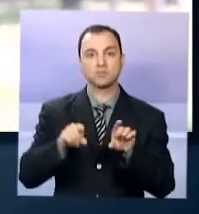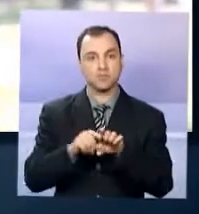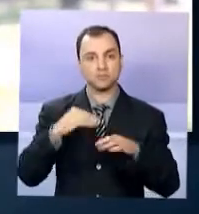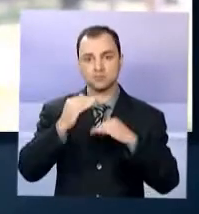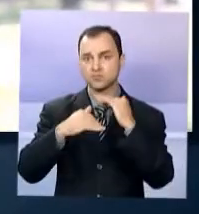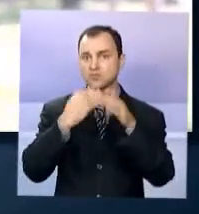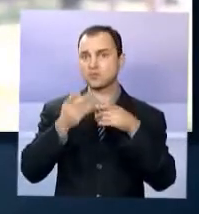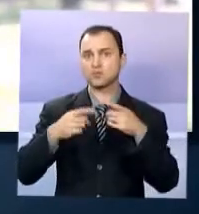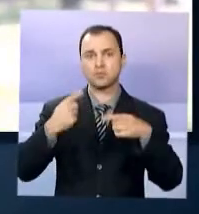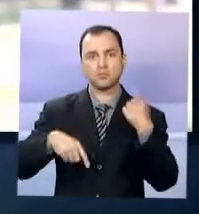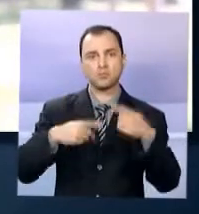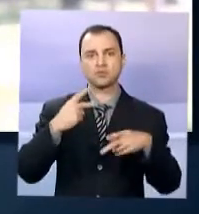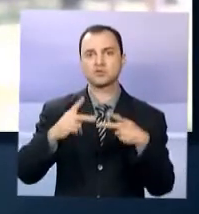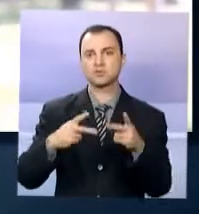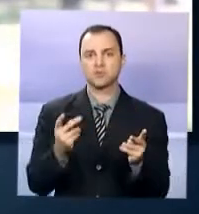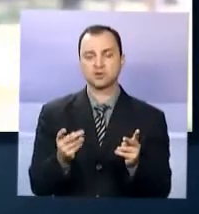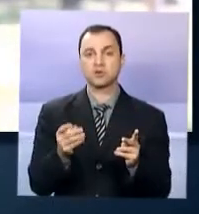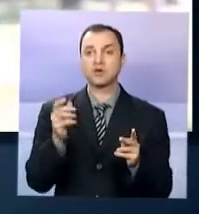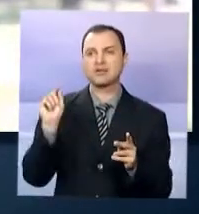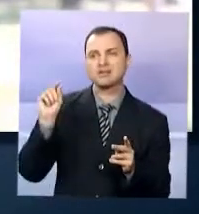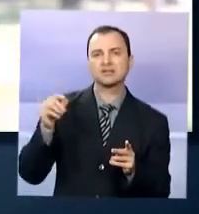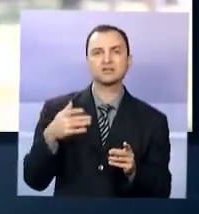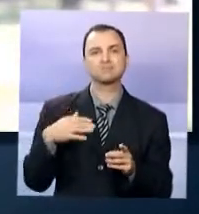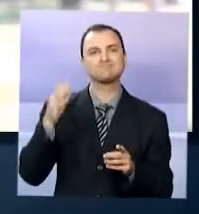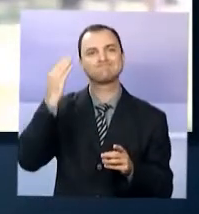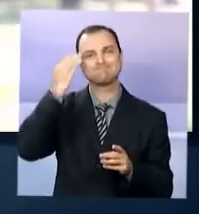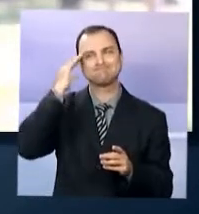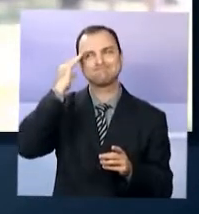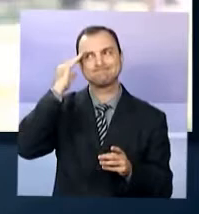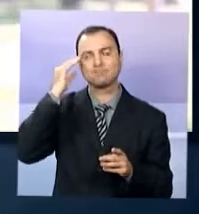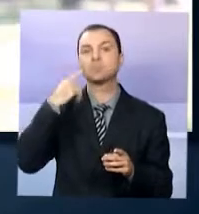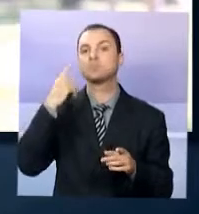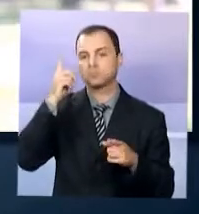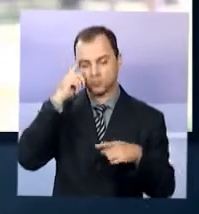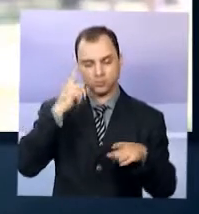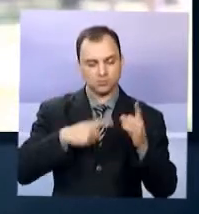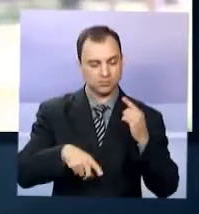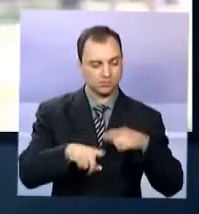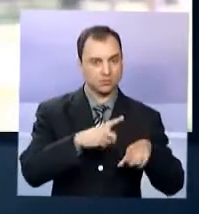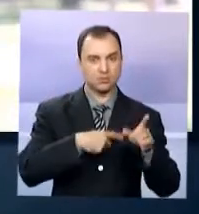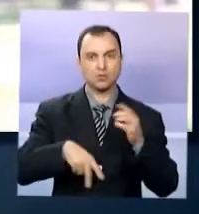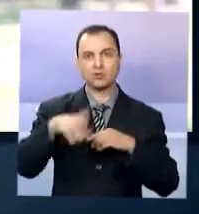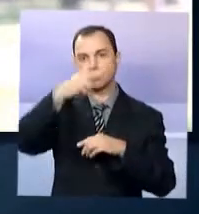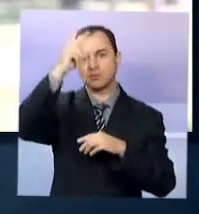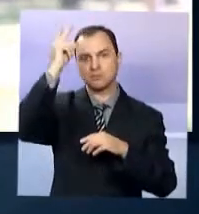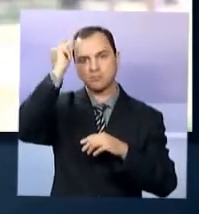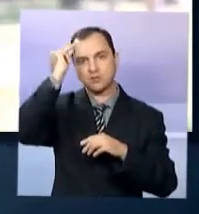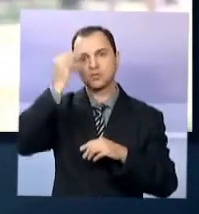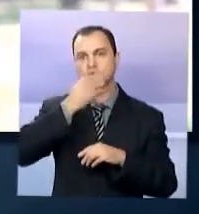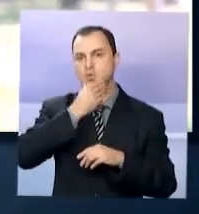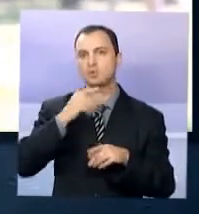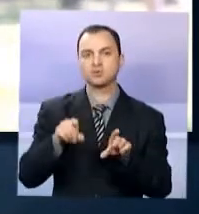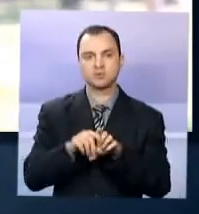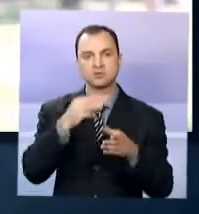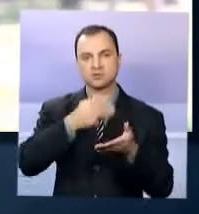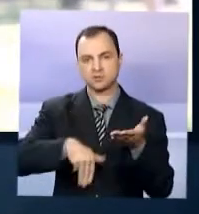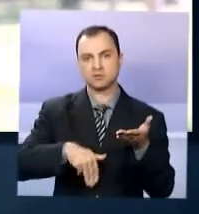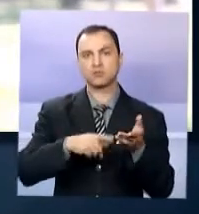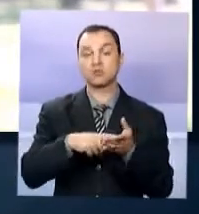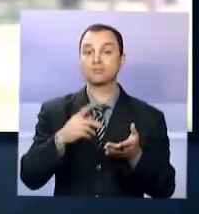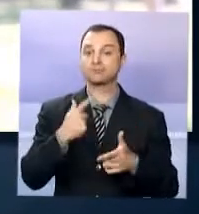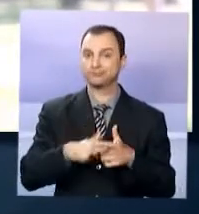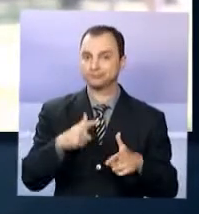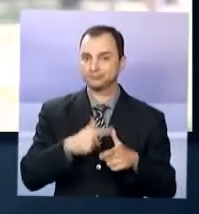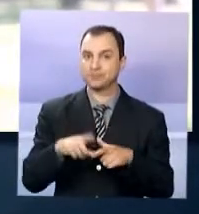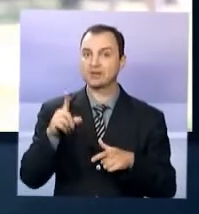desenvolvimento das políticas públicas aquelas pensadas pelos gestores os prefeitos ou secretários O